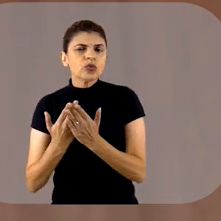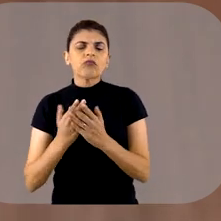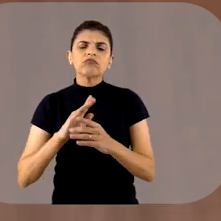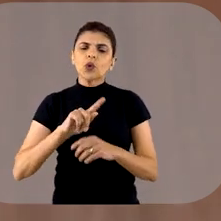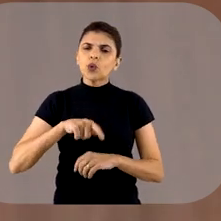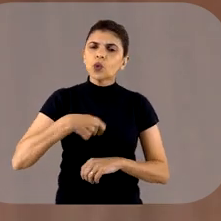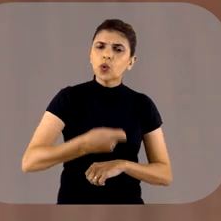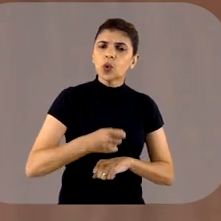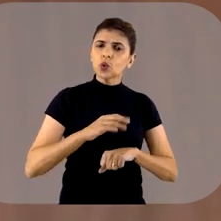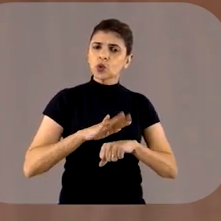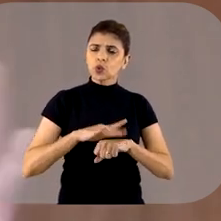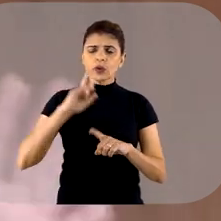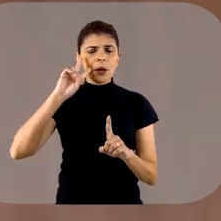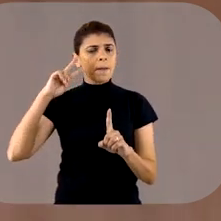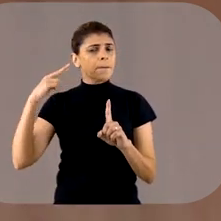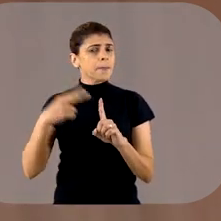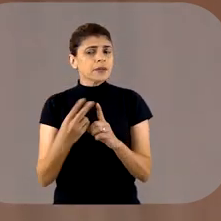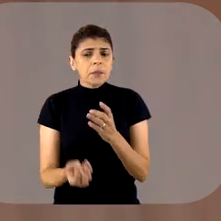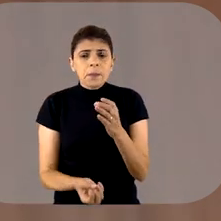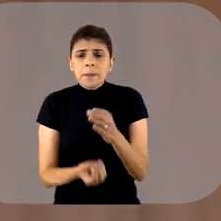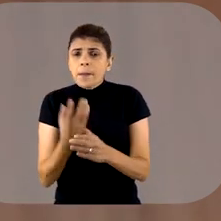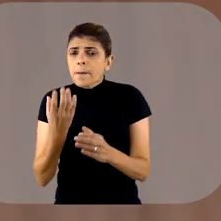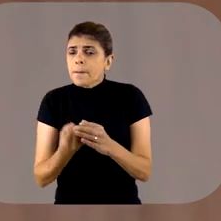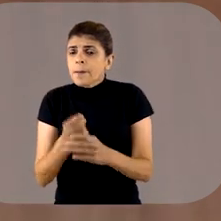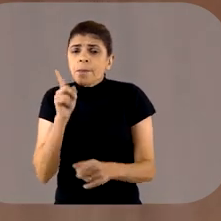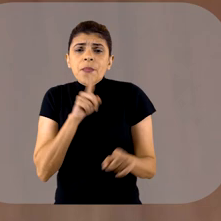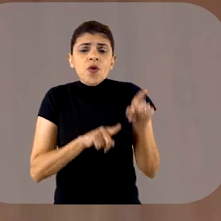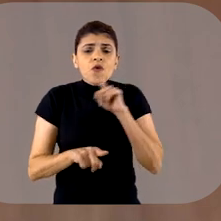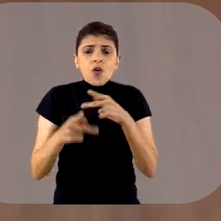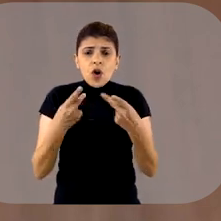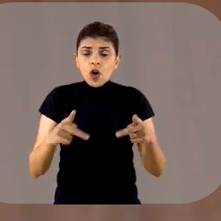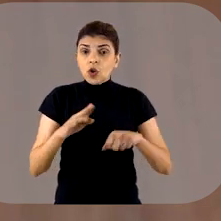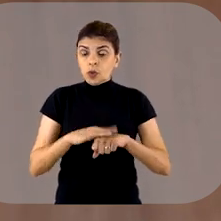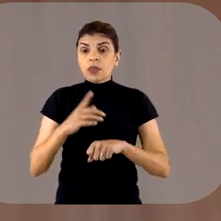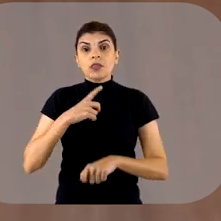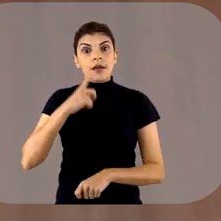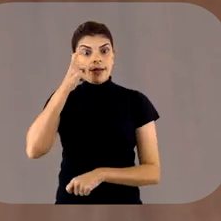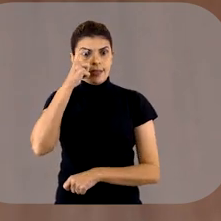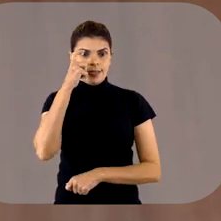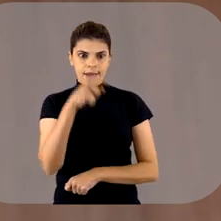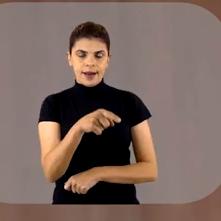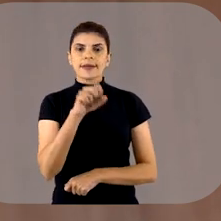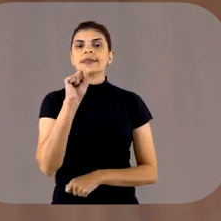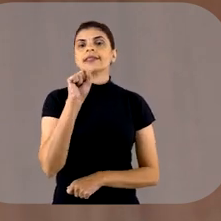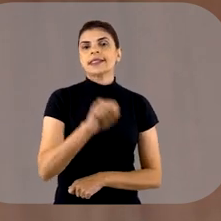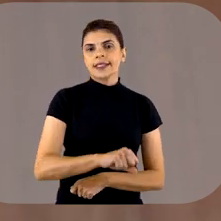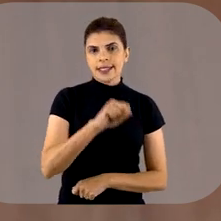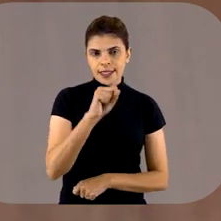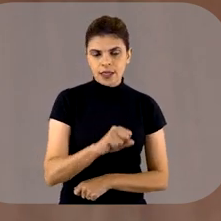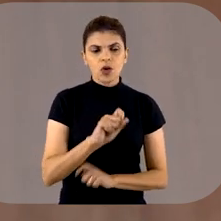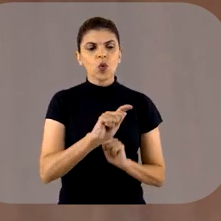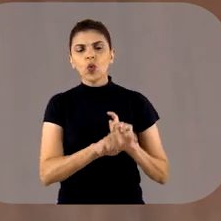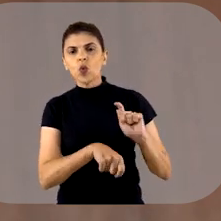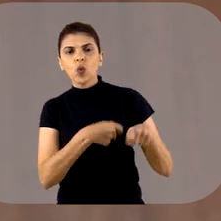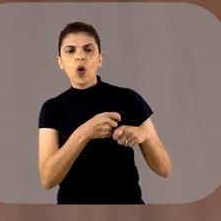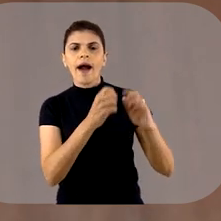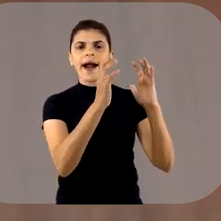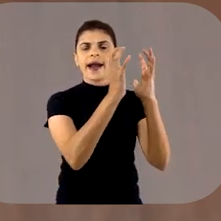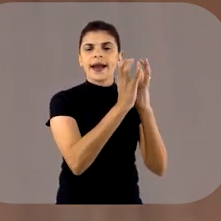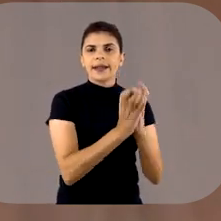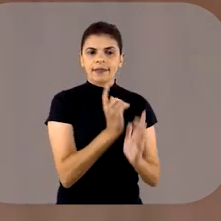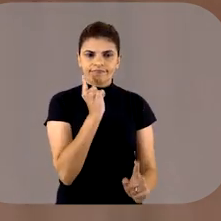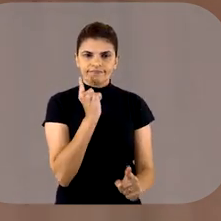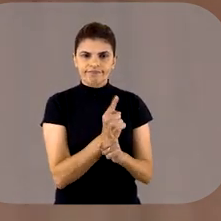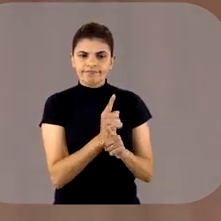da causalidade das doenças já que havia uma perspectiva multicausal das doenças e tá muito interessada na na na definição das